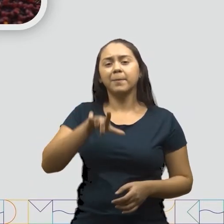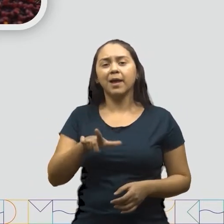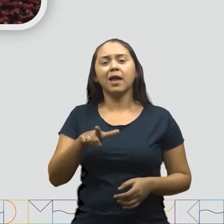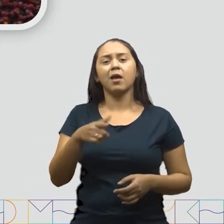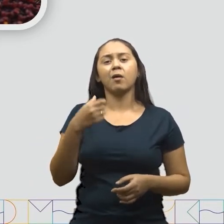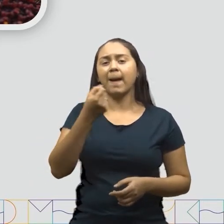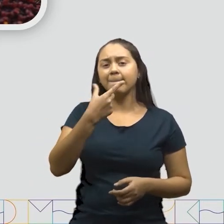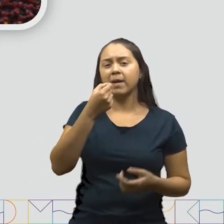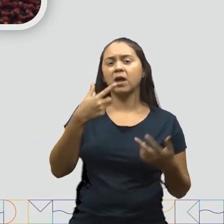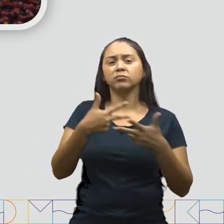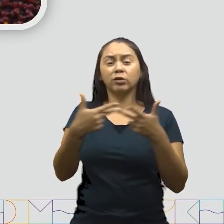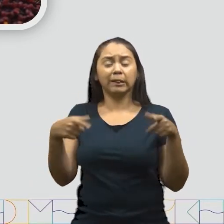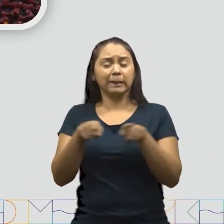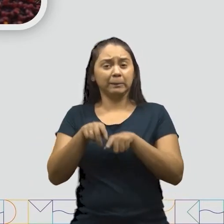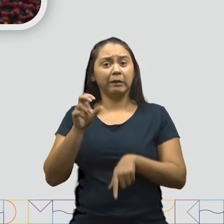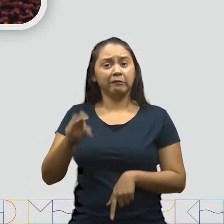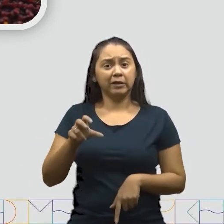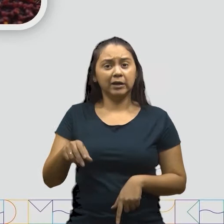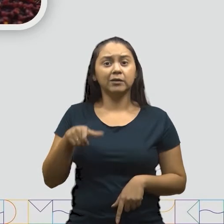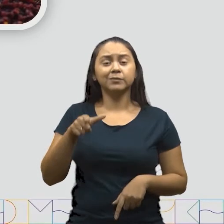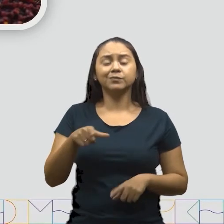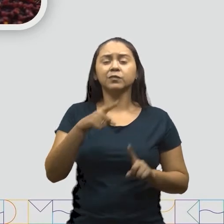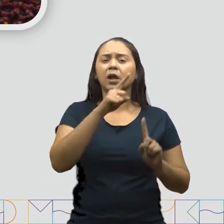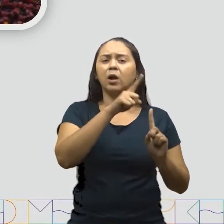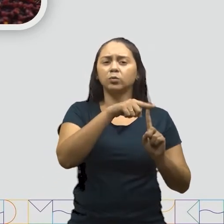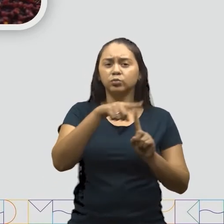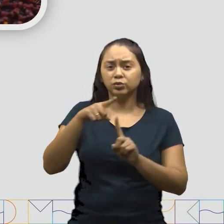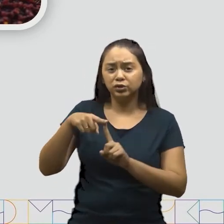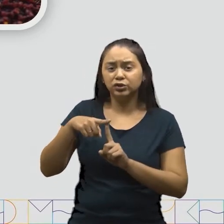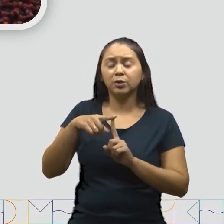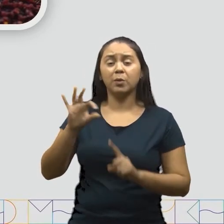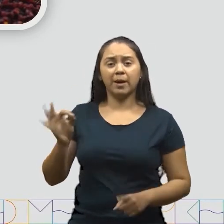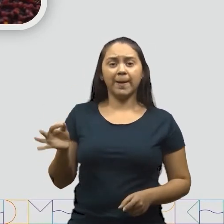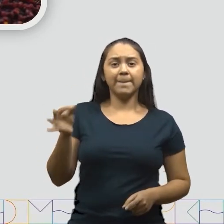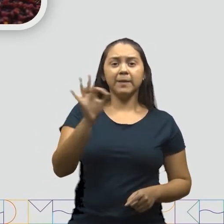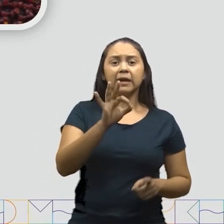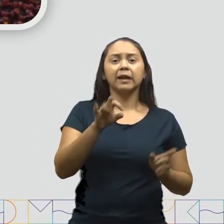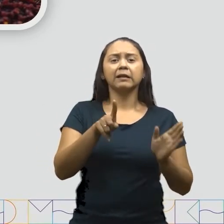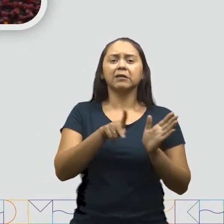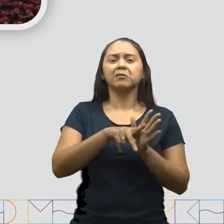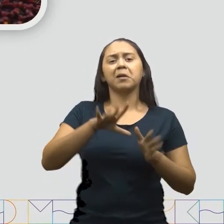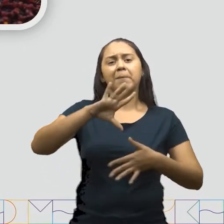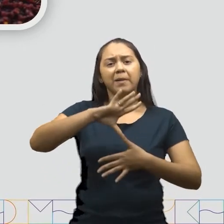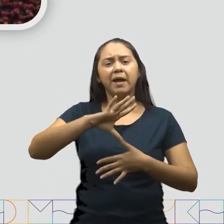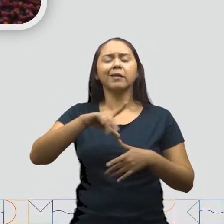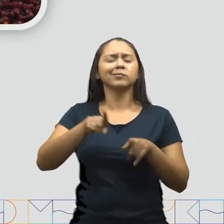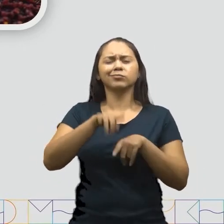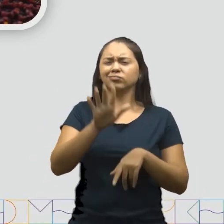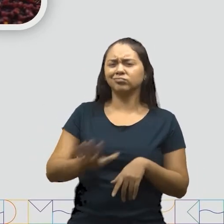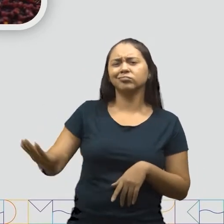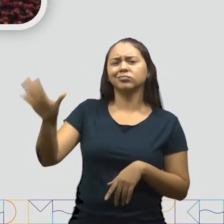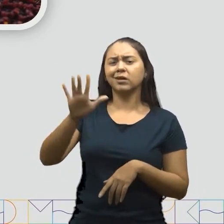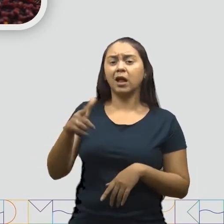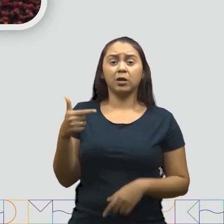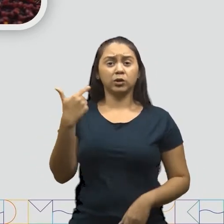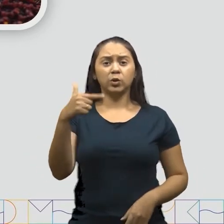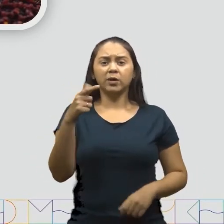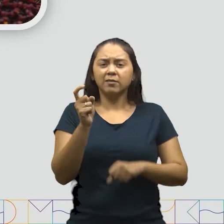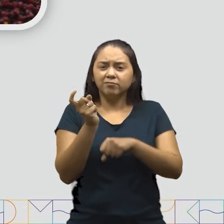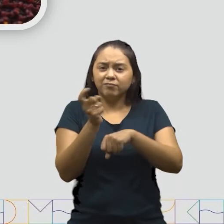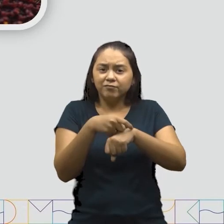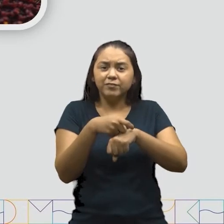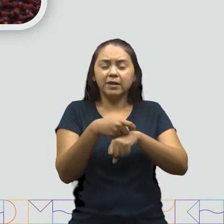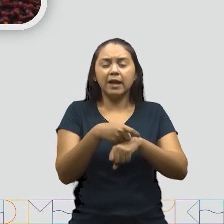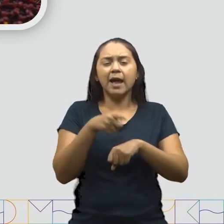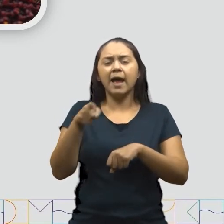veneno. As espécies das abelhas nativas das Américas e Oceania não possuem ferrão e